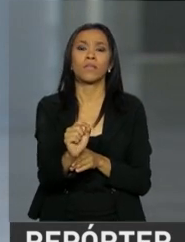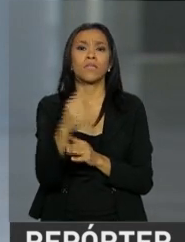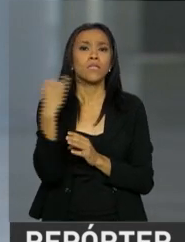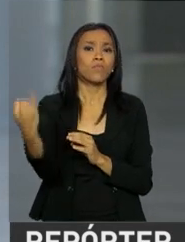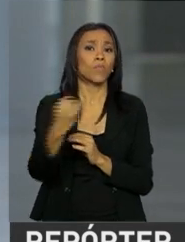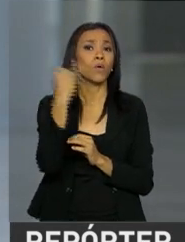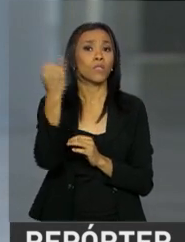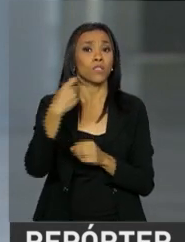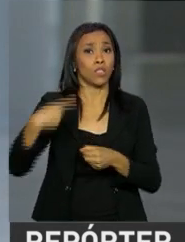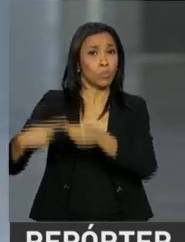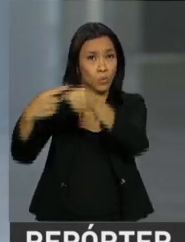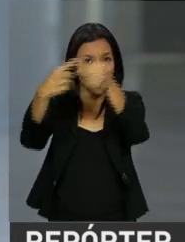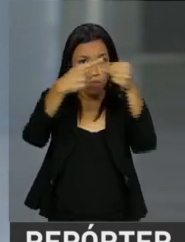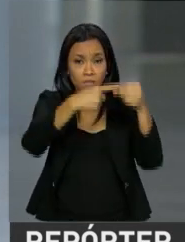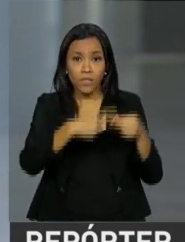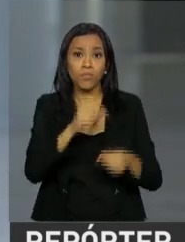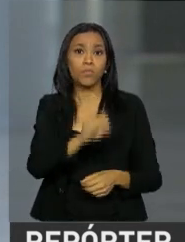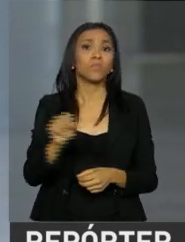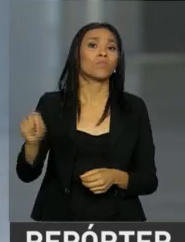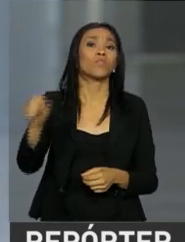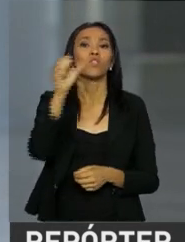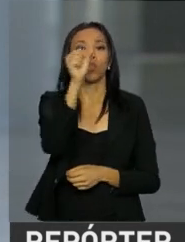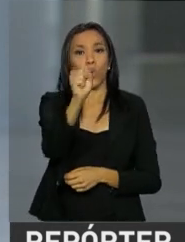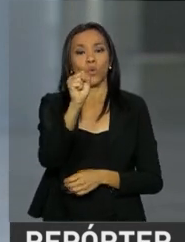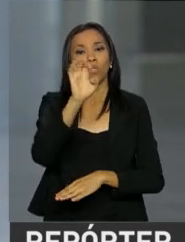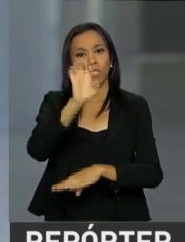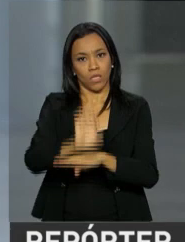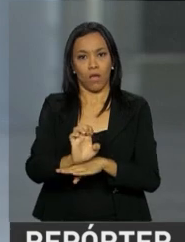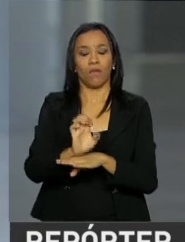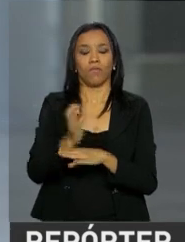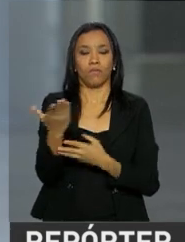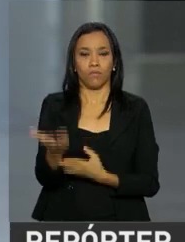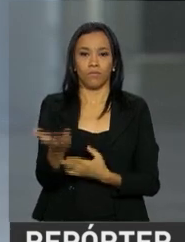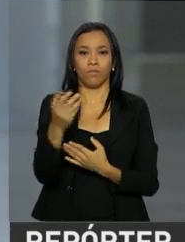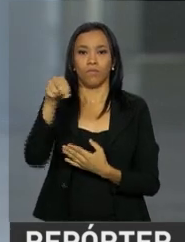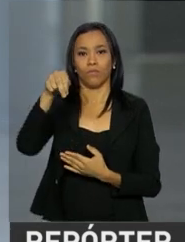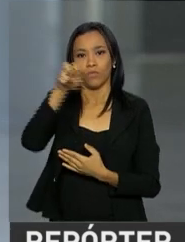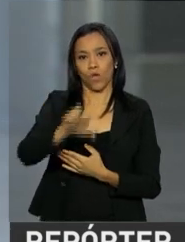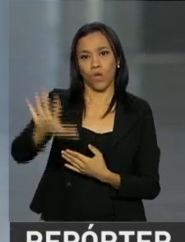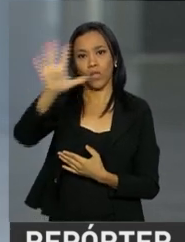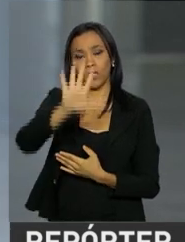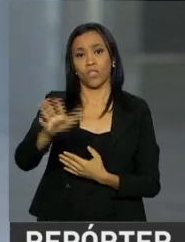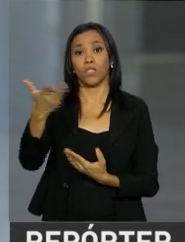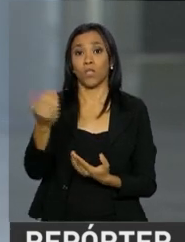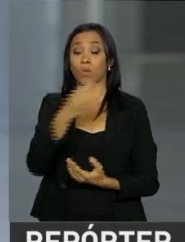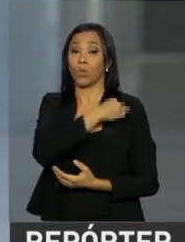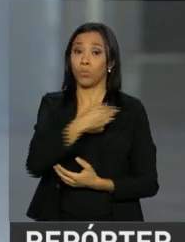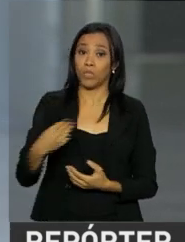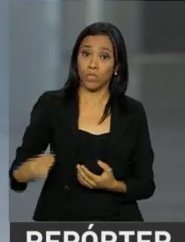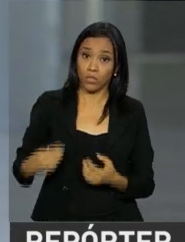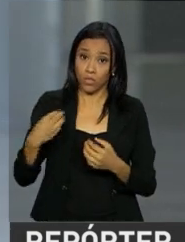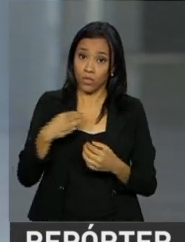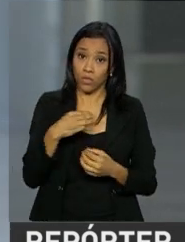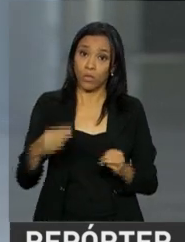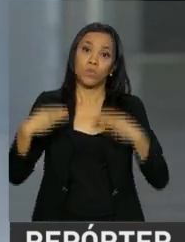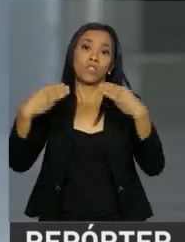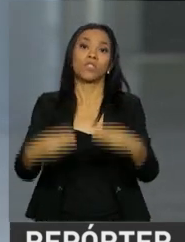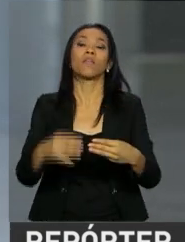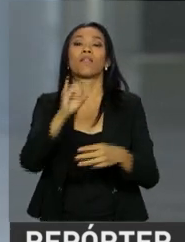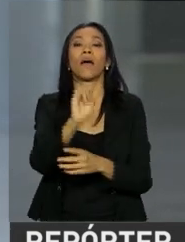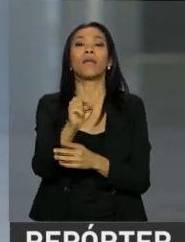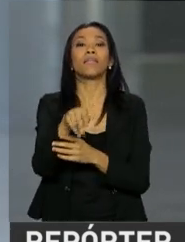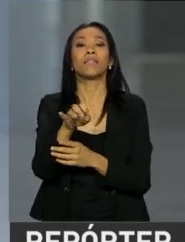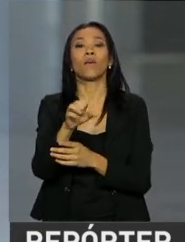essenciais em municípios de 8 estados do Nordeste. Desse valor, o Ministério da Integração já autorizou 82 milhões